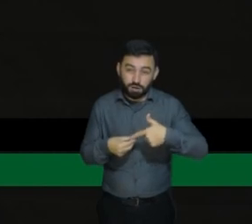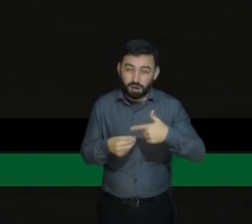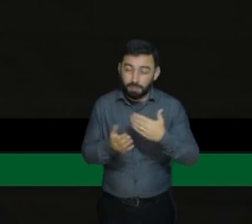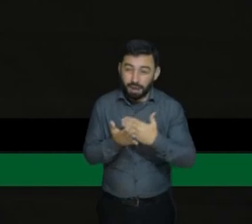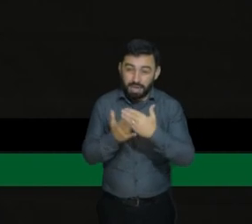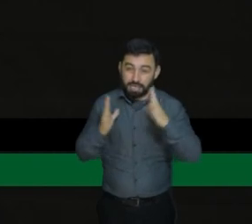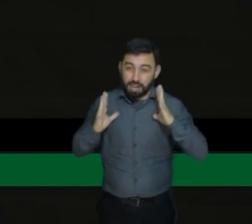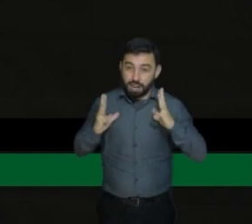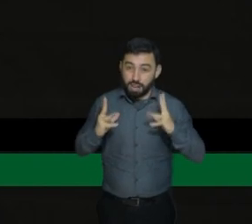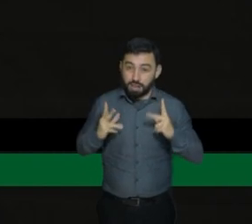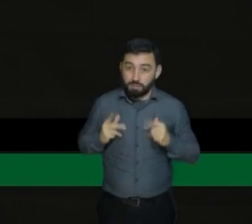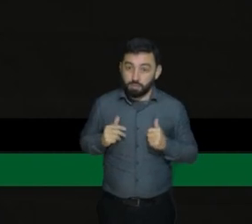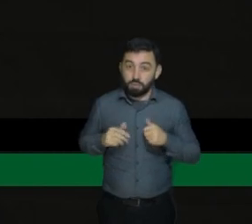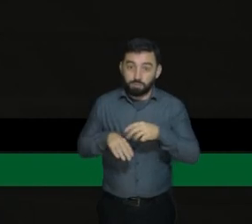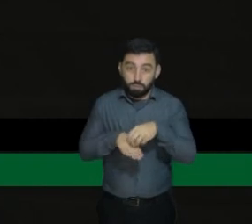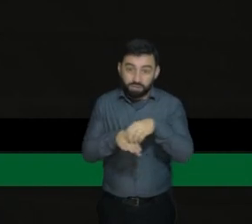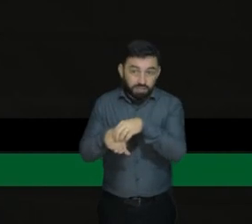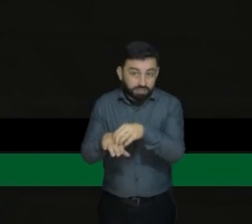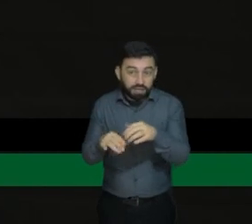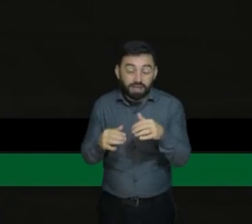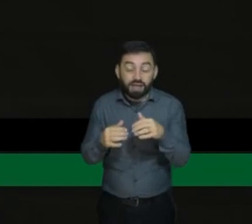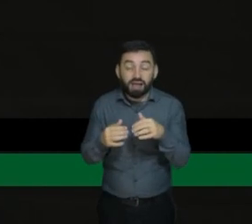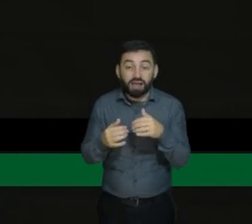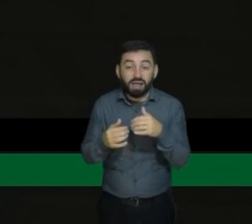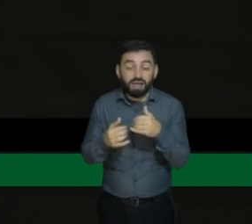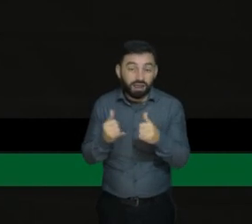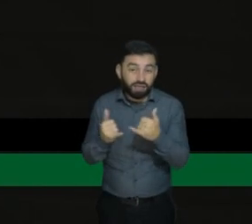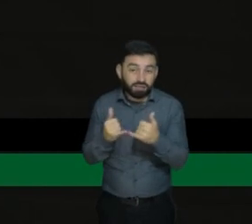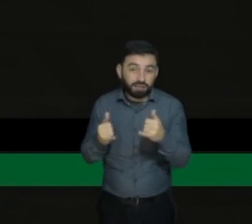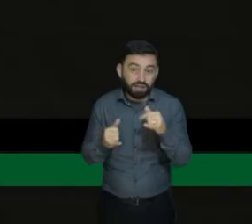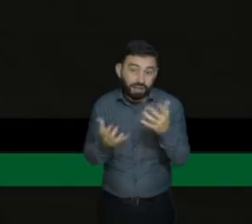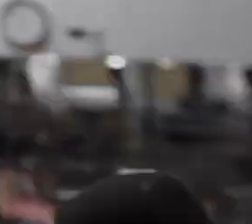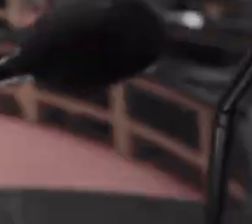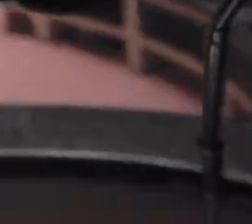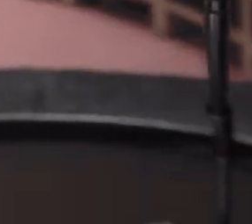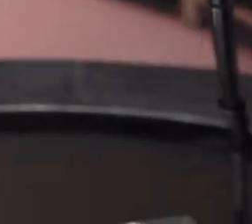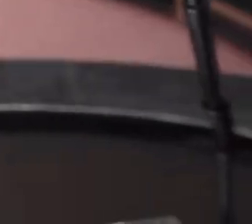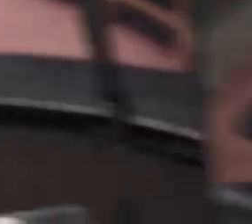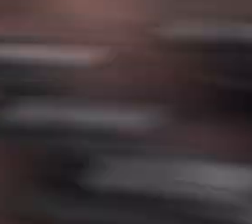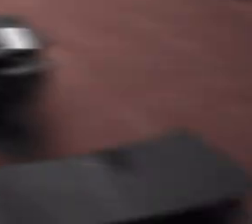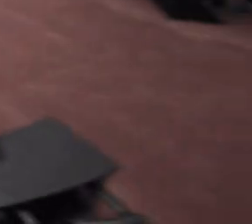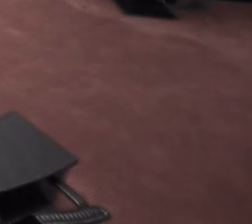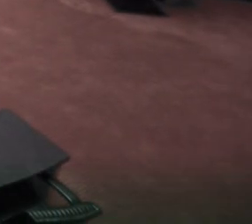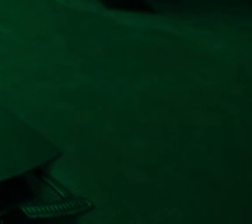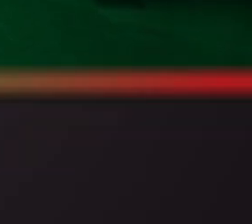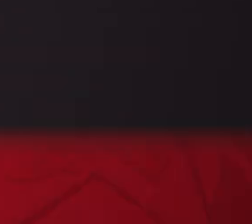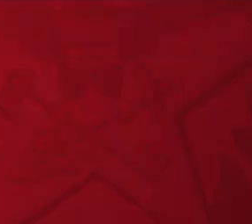limpo para a mobilidade elétrica, o que favorece a adoção da nova tecnologia.